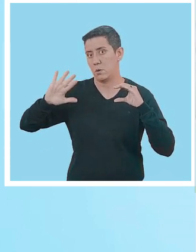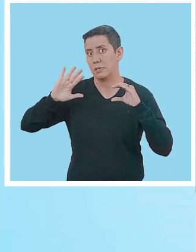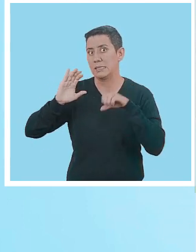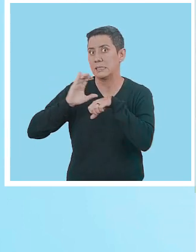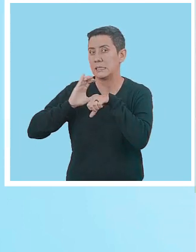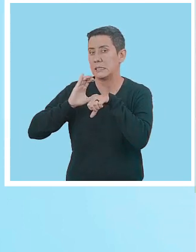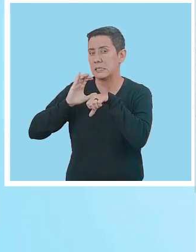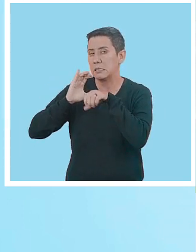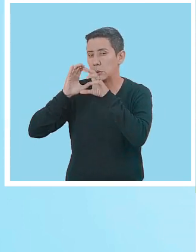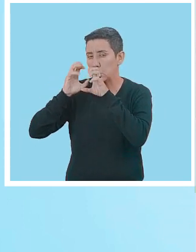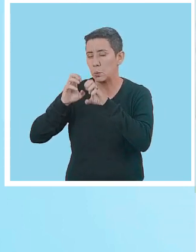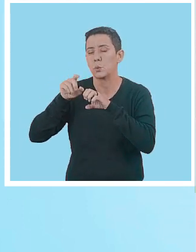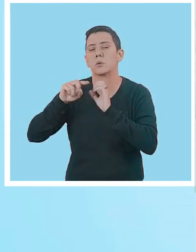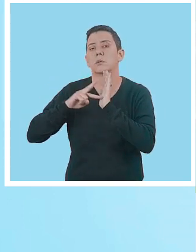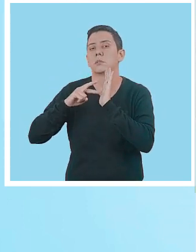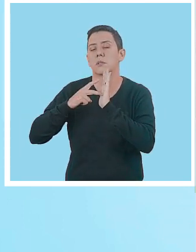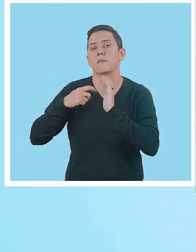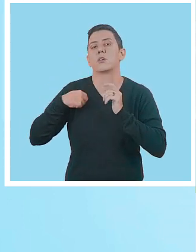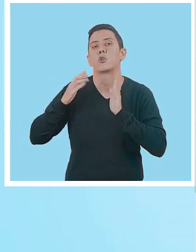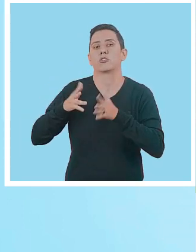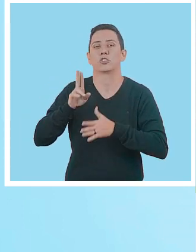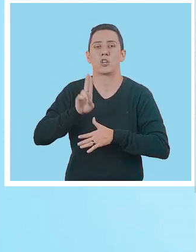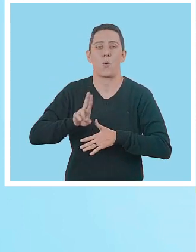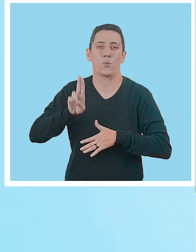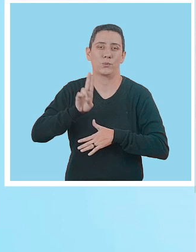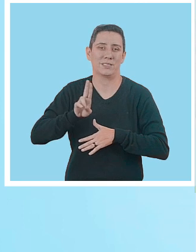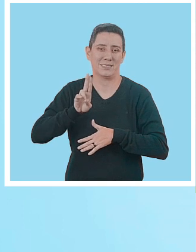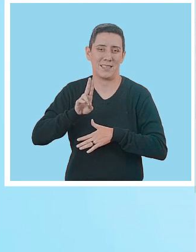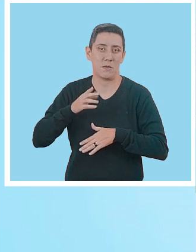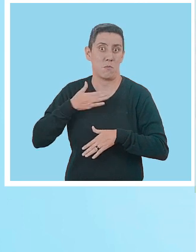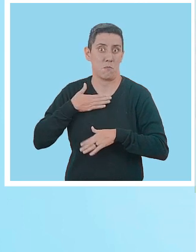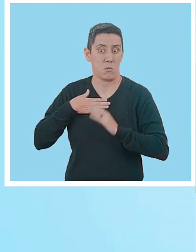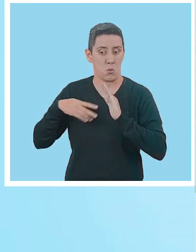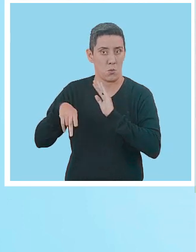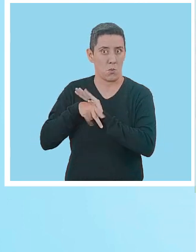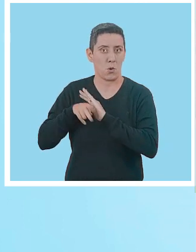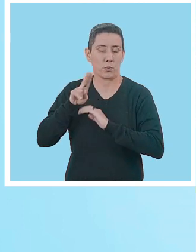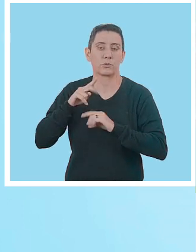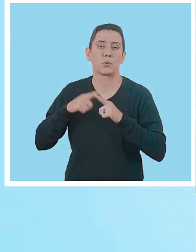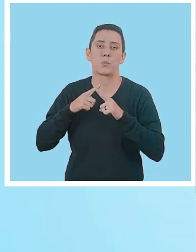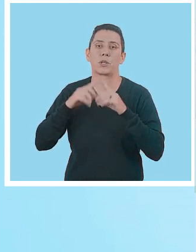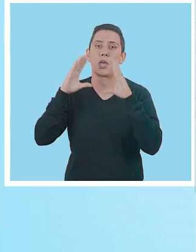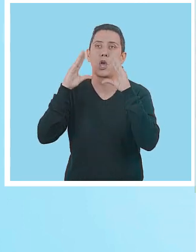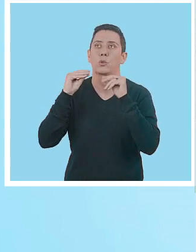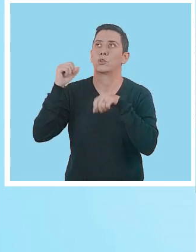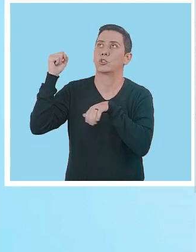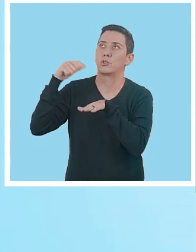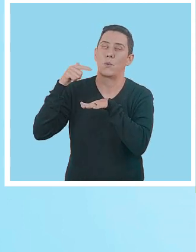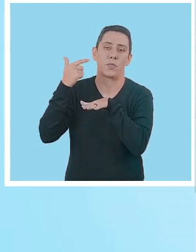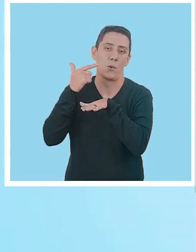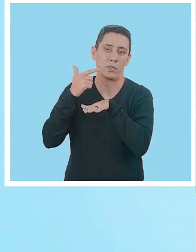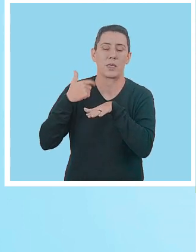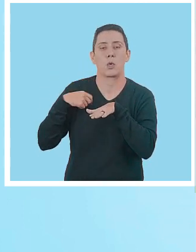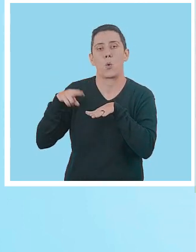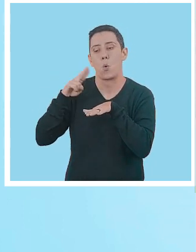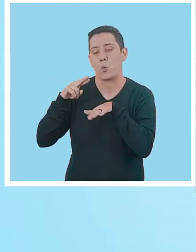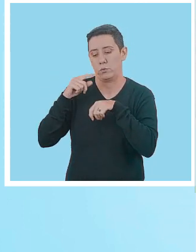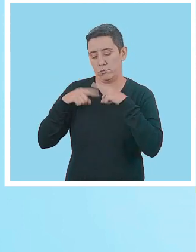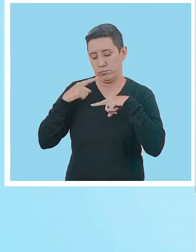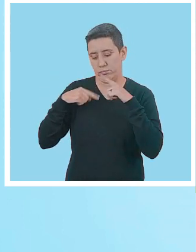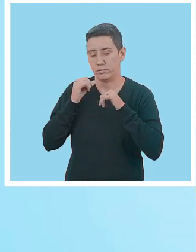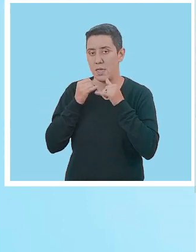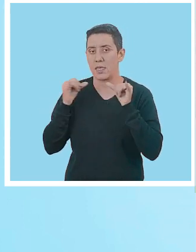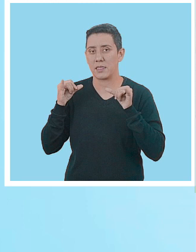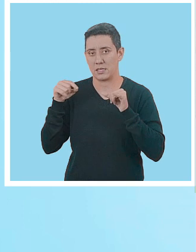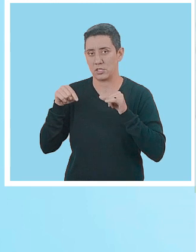rede é porque justamente os horários onde não há geração de energia solar tá então é essa troca de